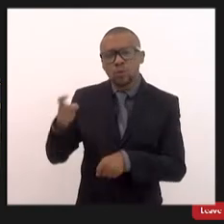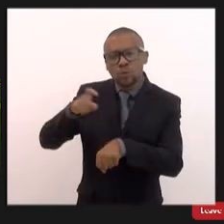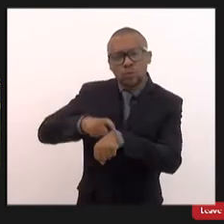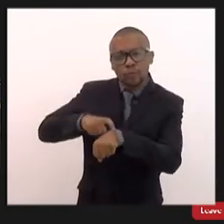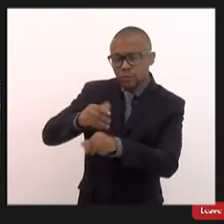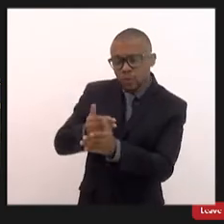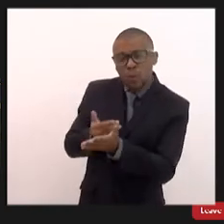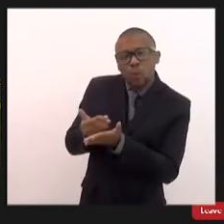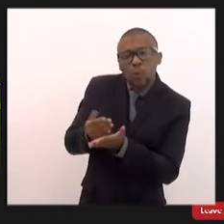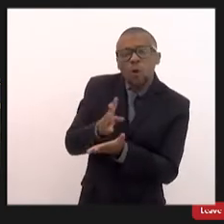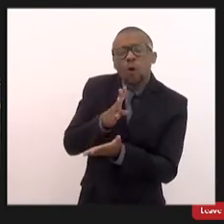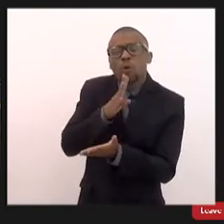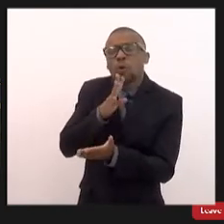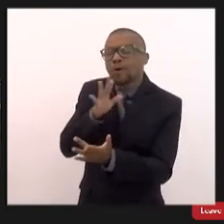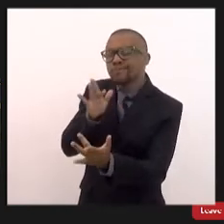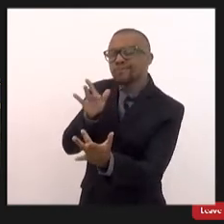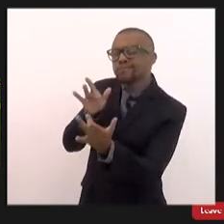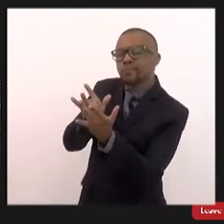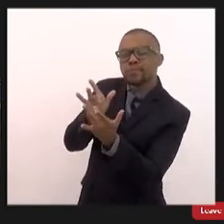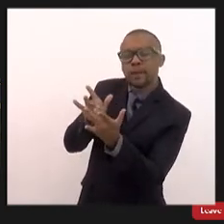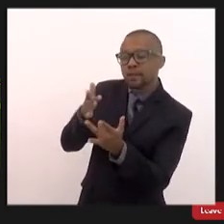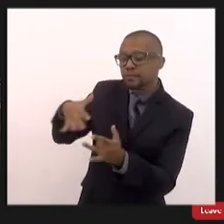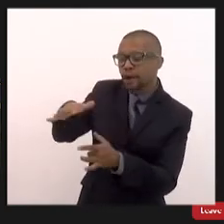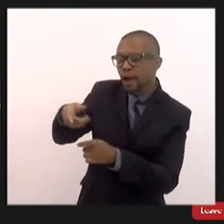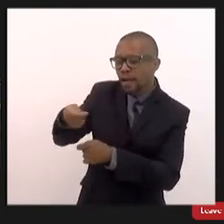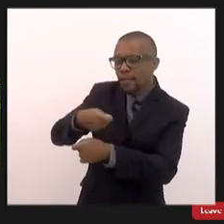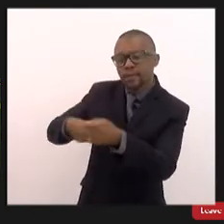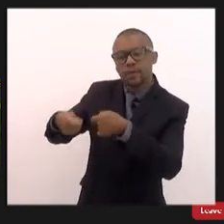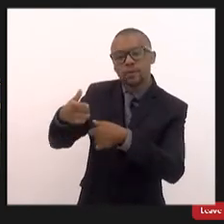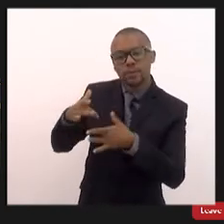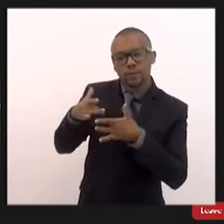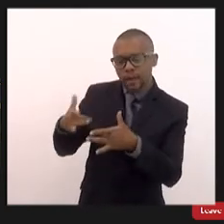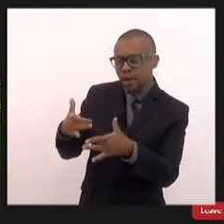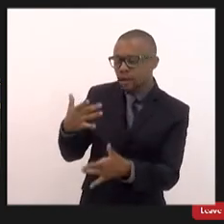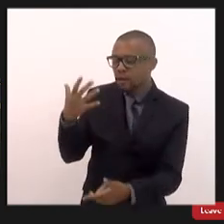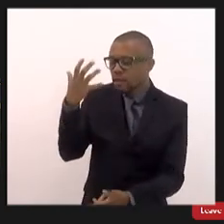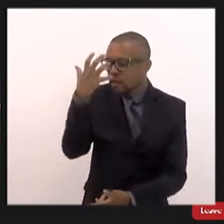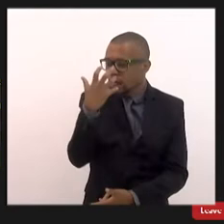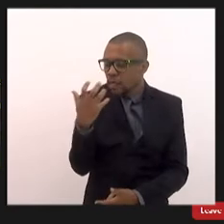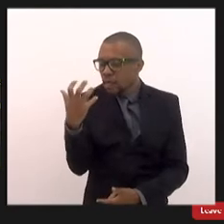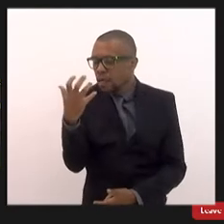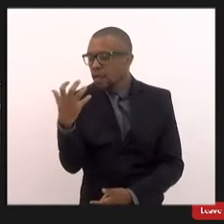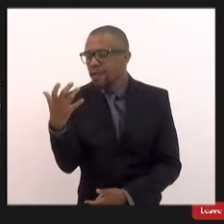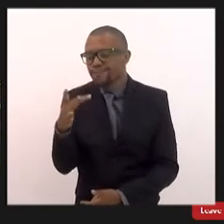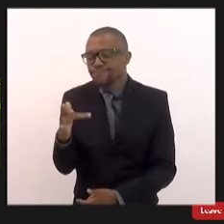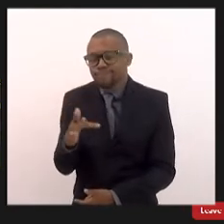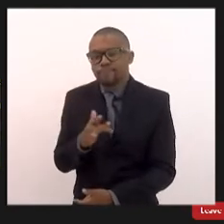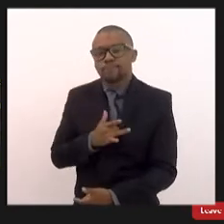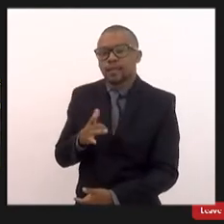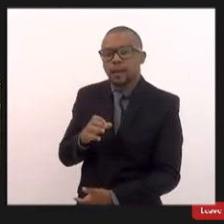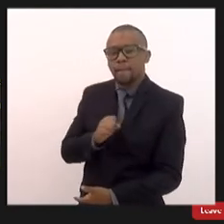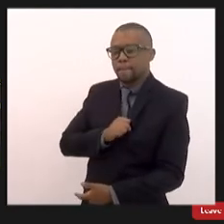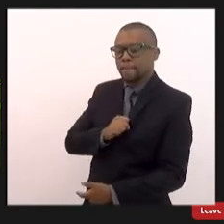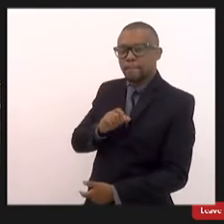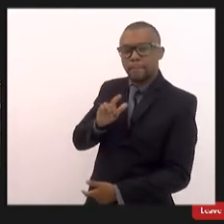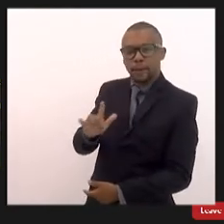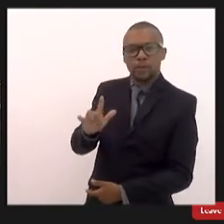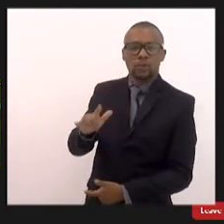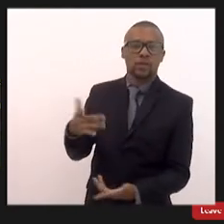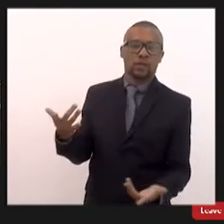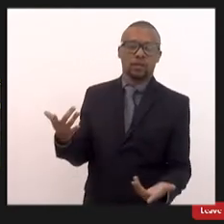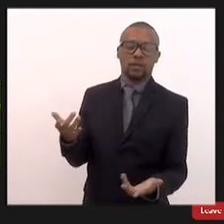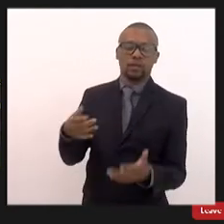a economia solidária, fiquei apaixonada e logo assinei o projeto